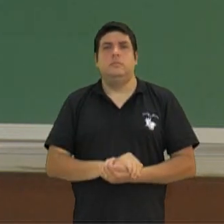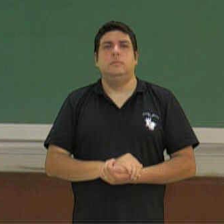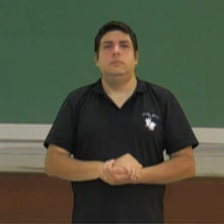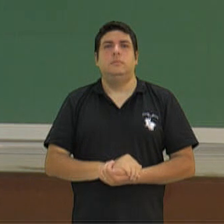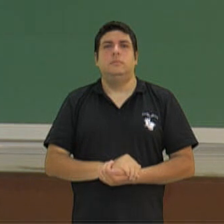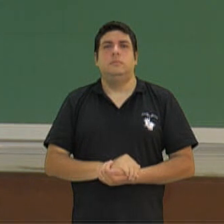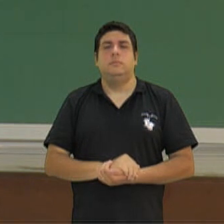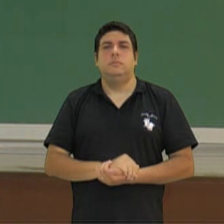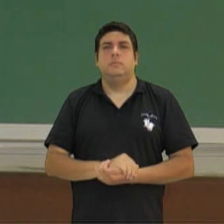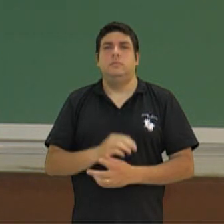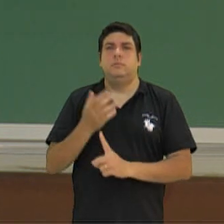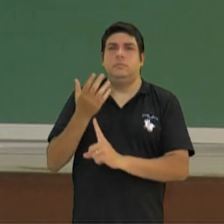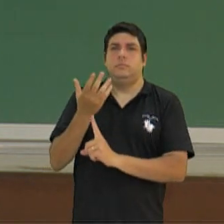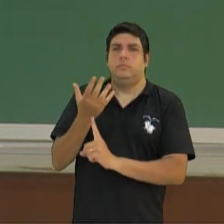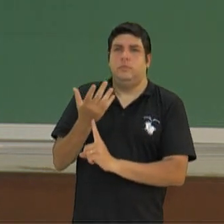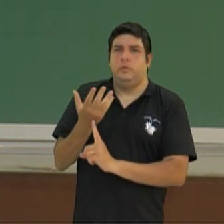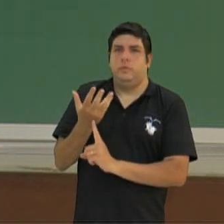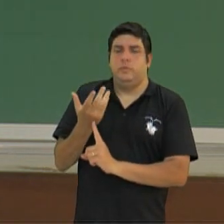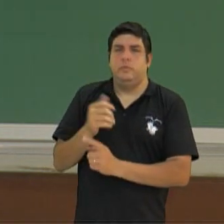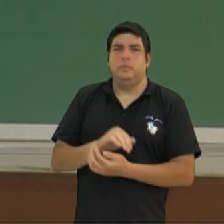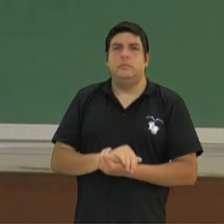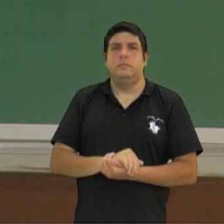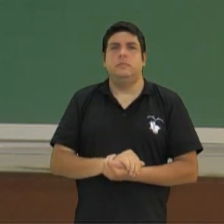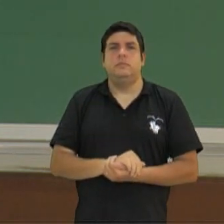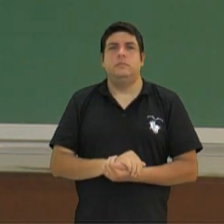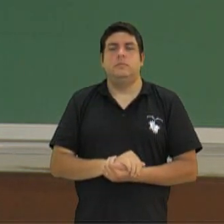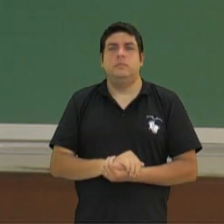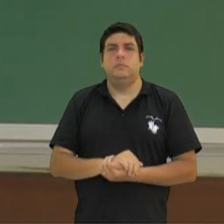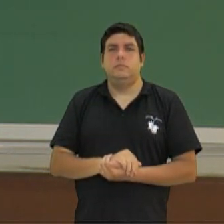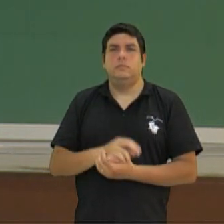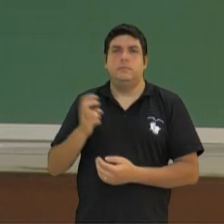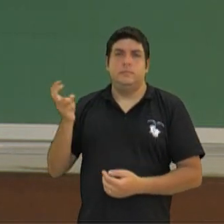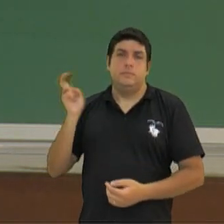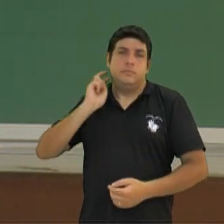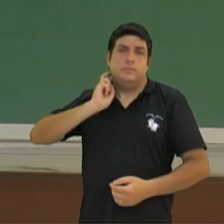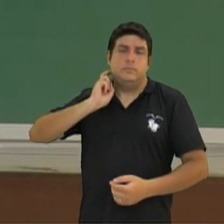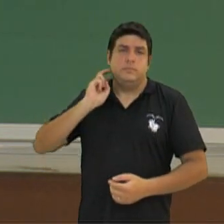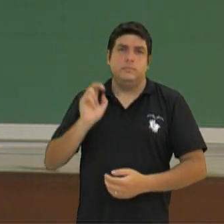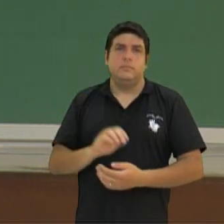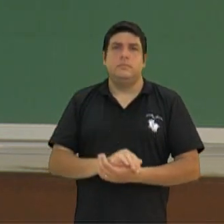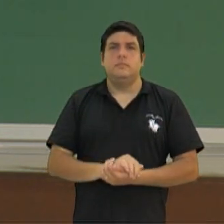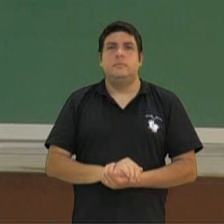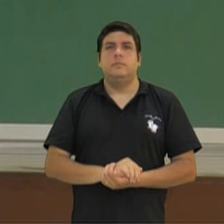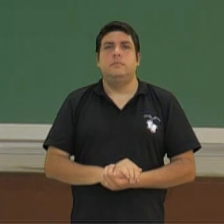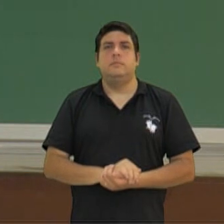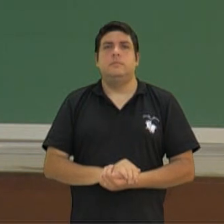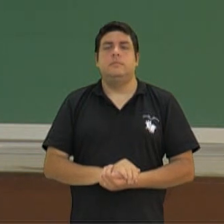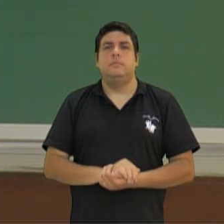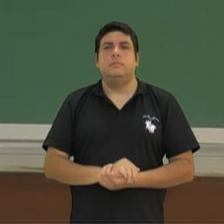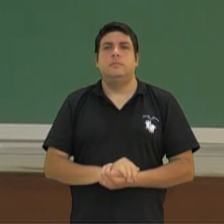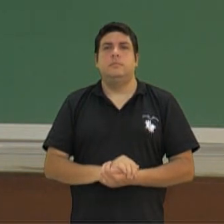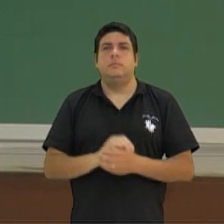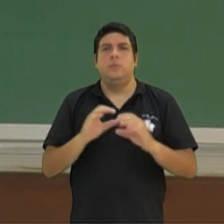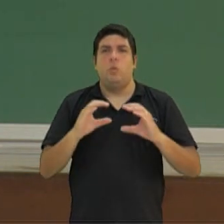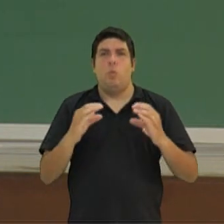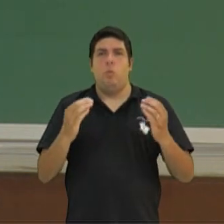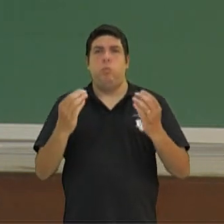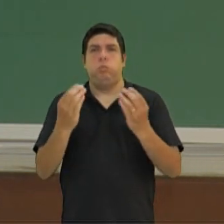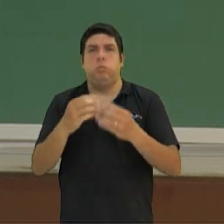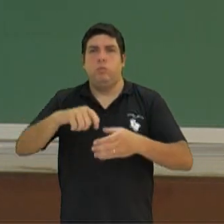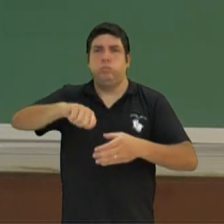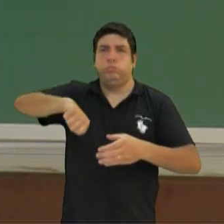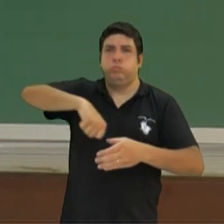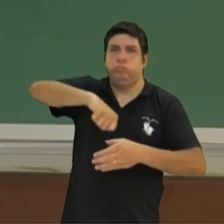Candle, vela. Bat, morcego. E cauldron, o caldeirão.